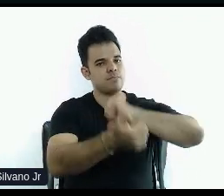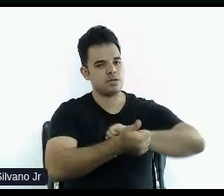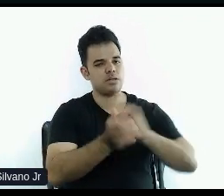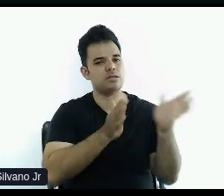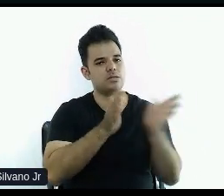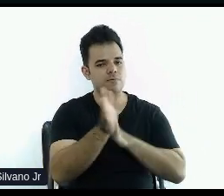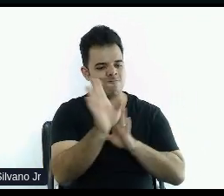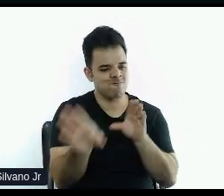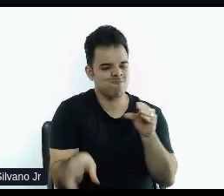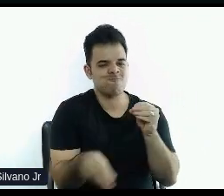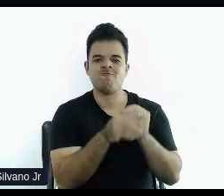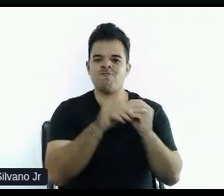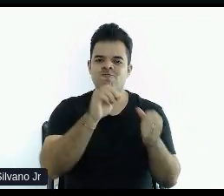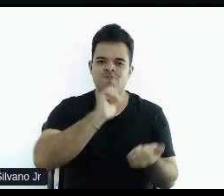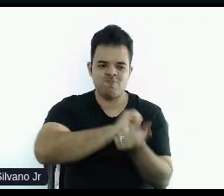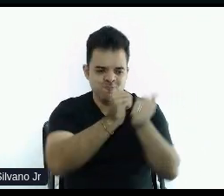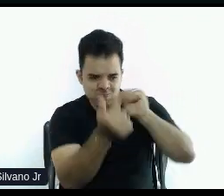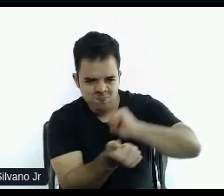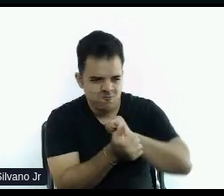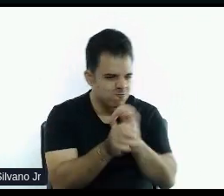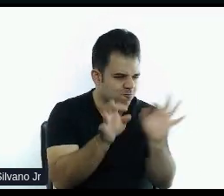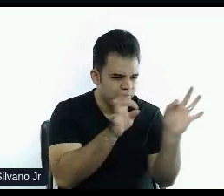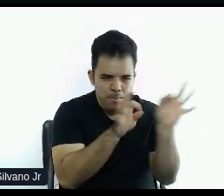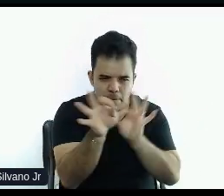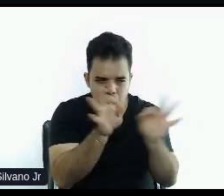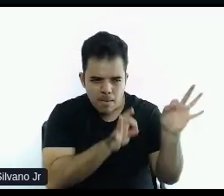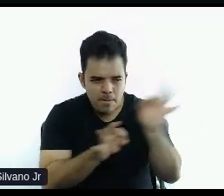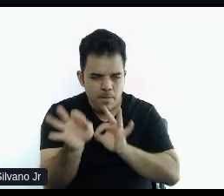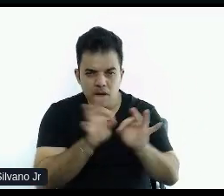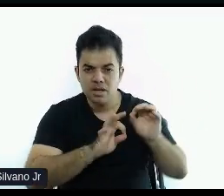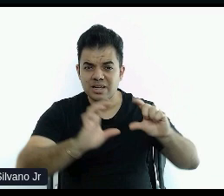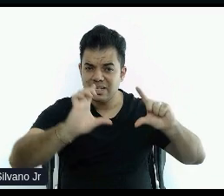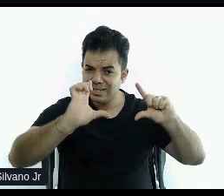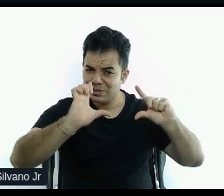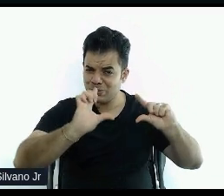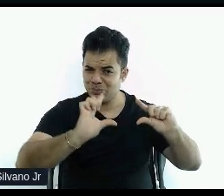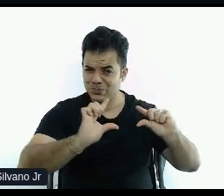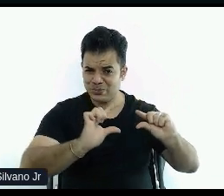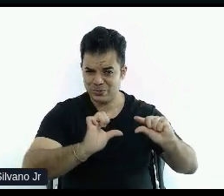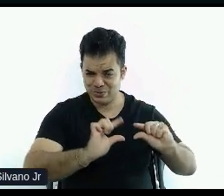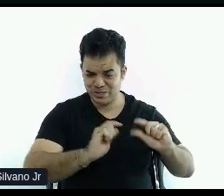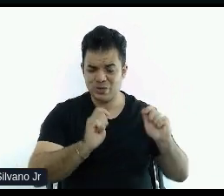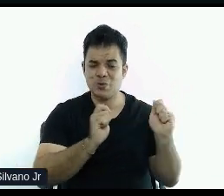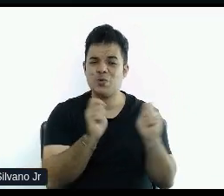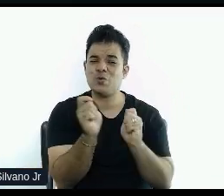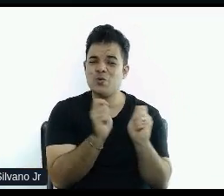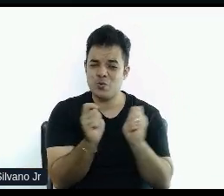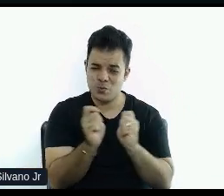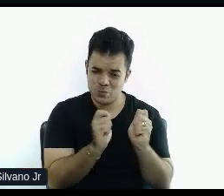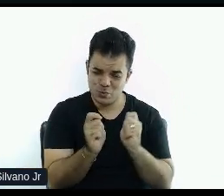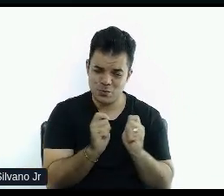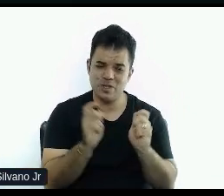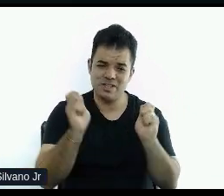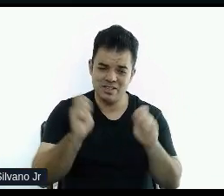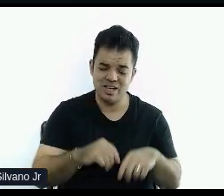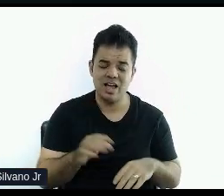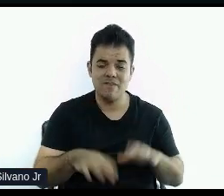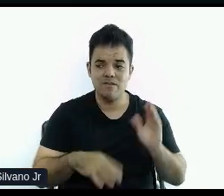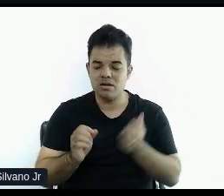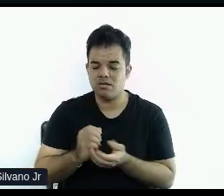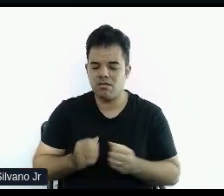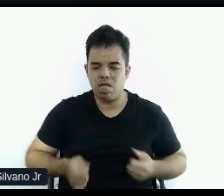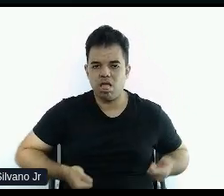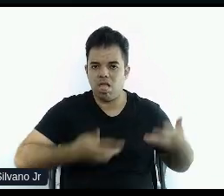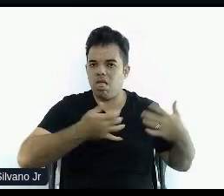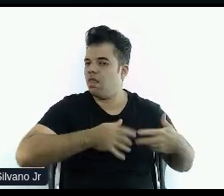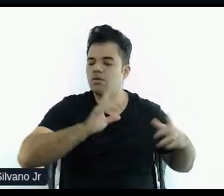gente consegue reduzir e minimizar os custos que poderiam ter sido minimizados já no início,